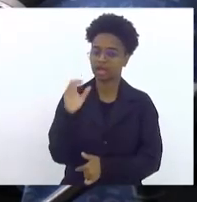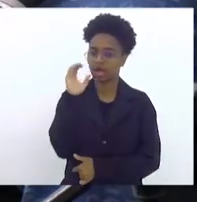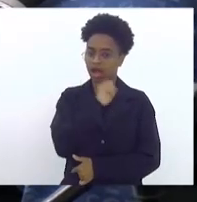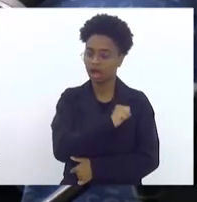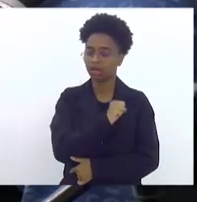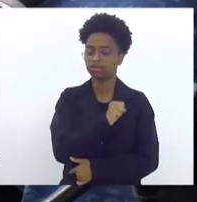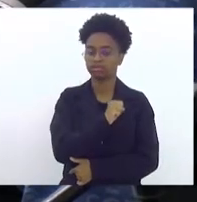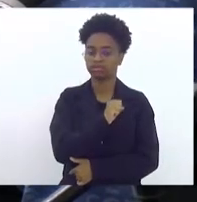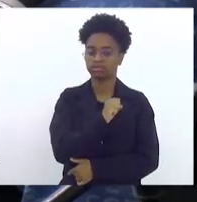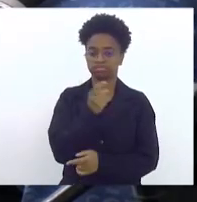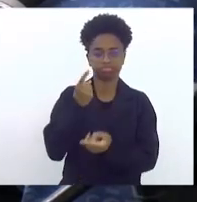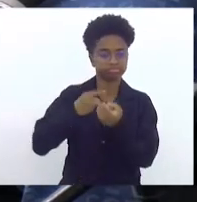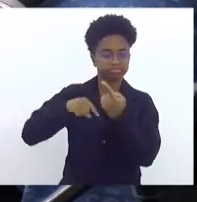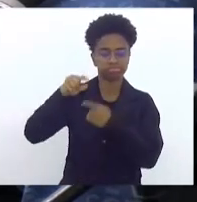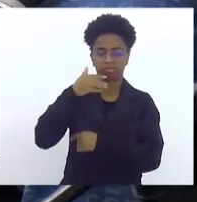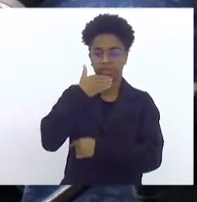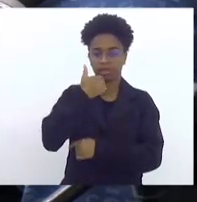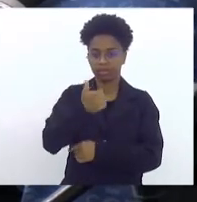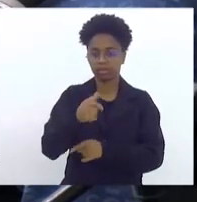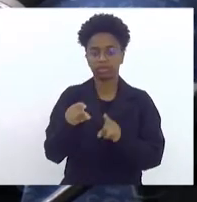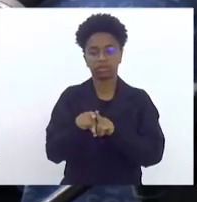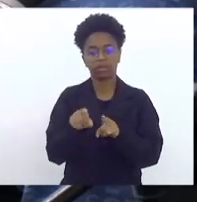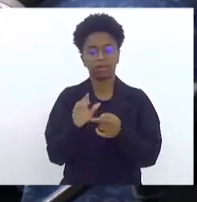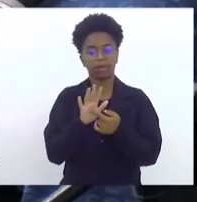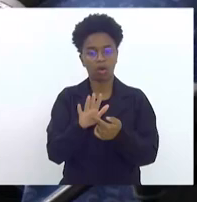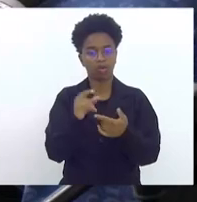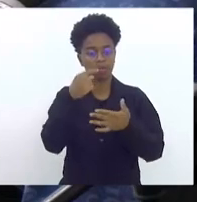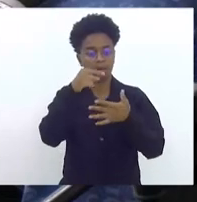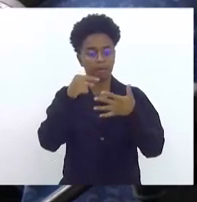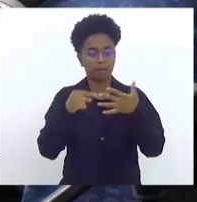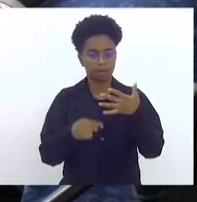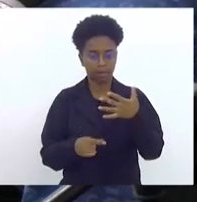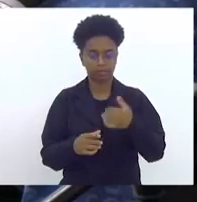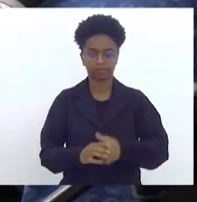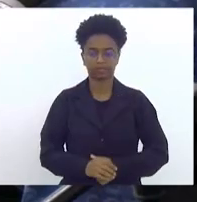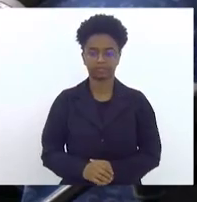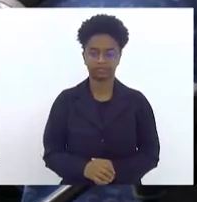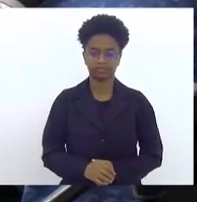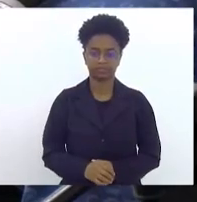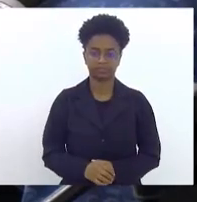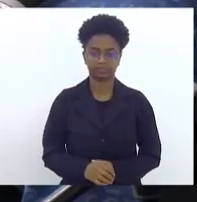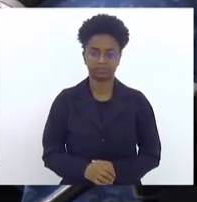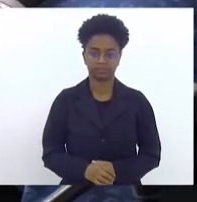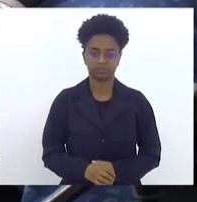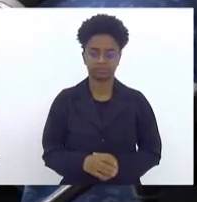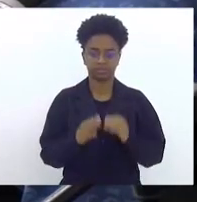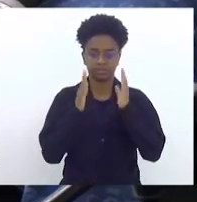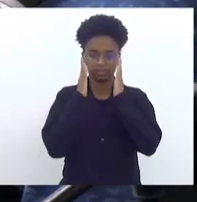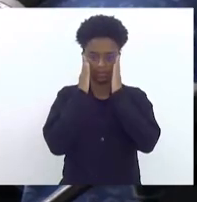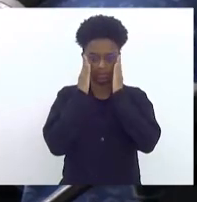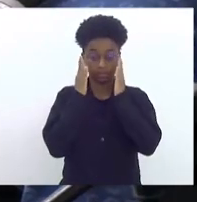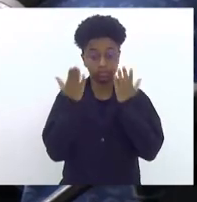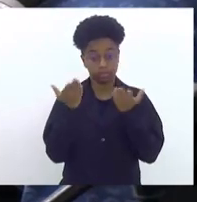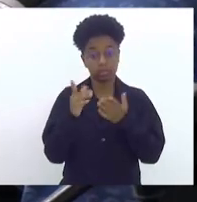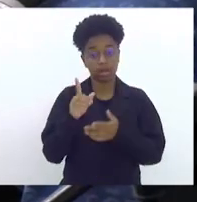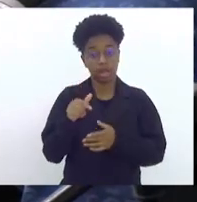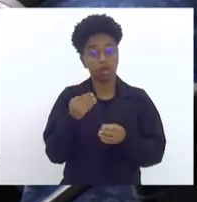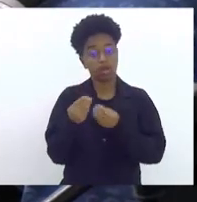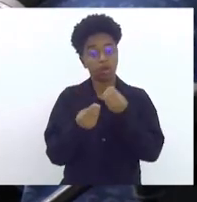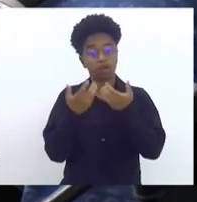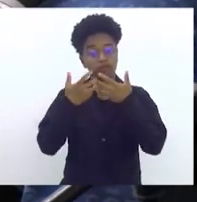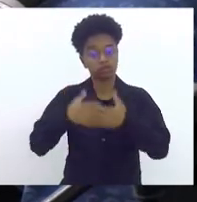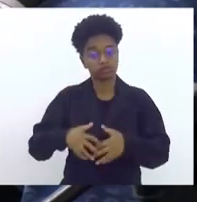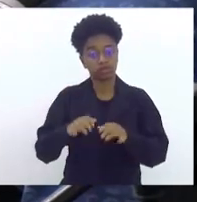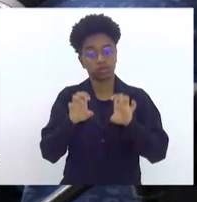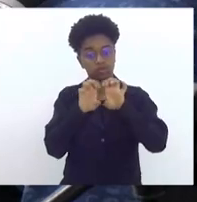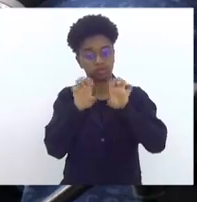eficiente possível né pontuando os casos e isso é Nossa estrutura do ministério público né